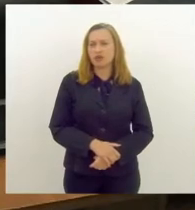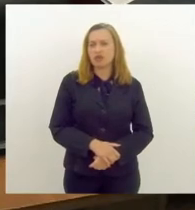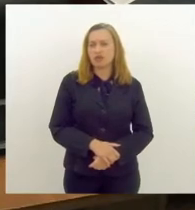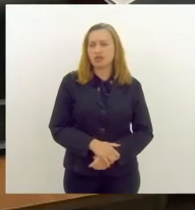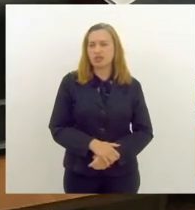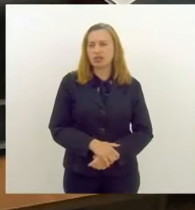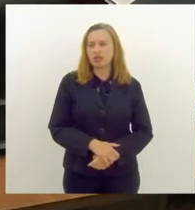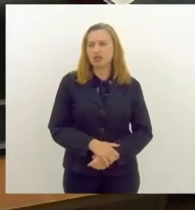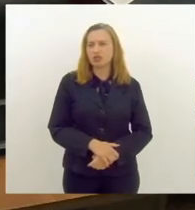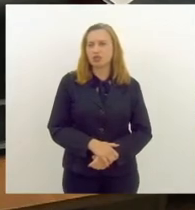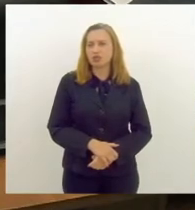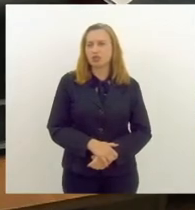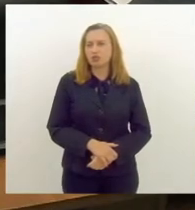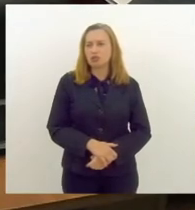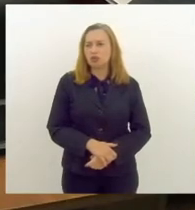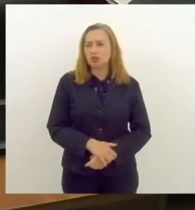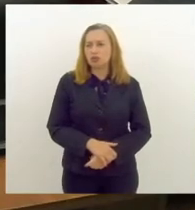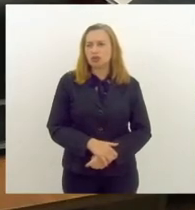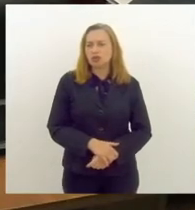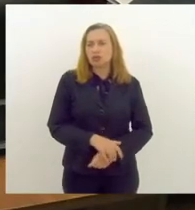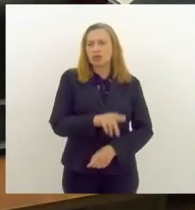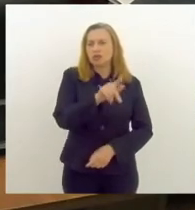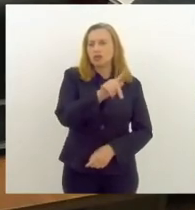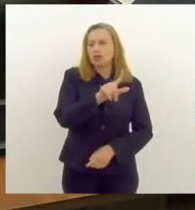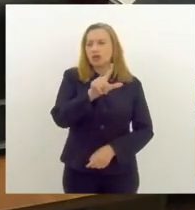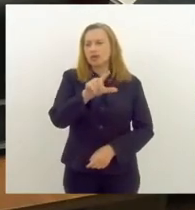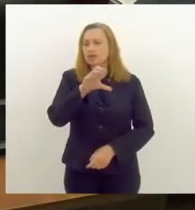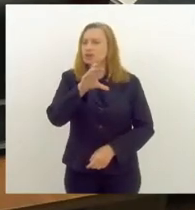Nós estamos dando sequência à votação do PL